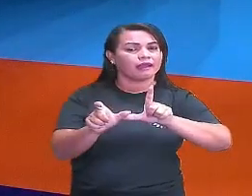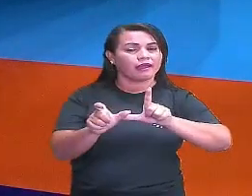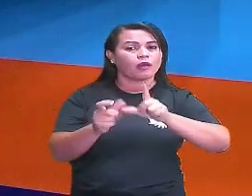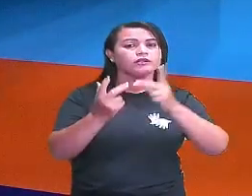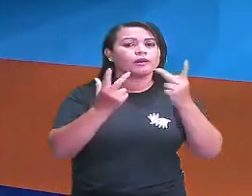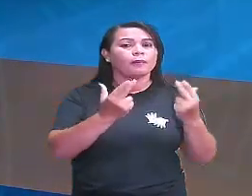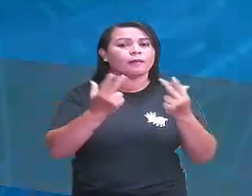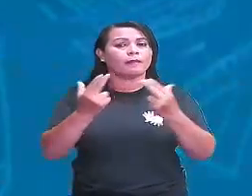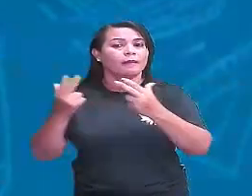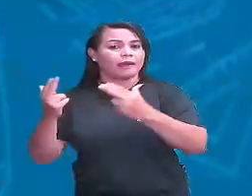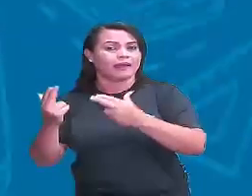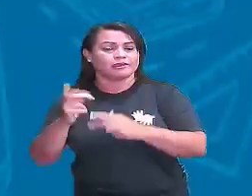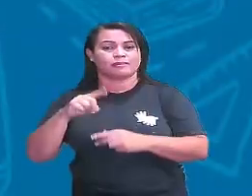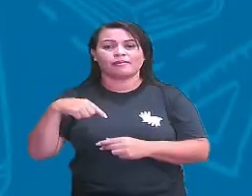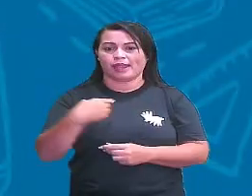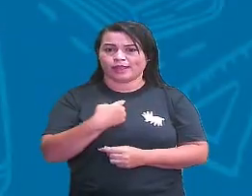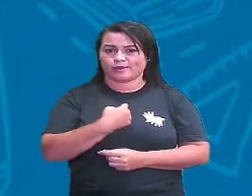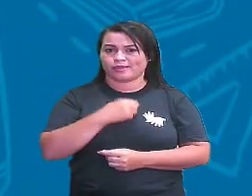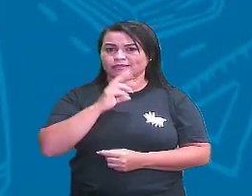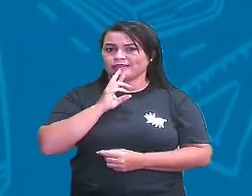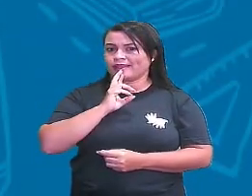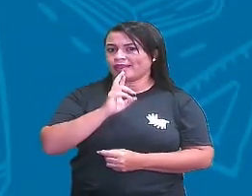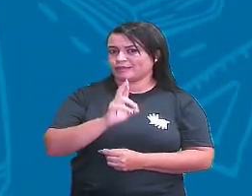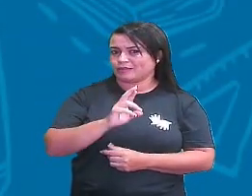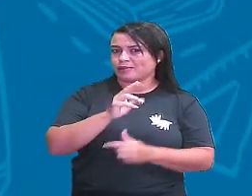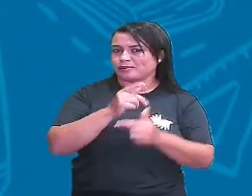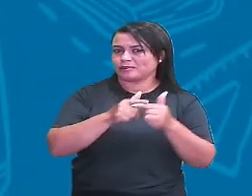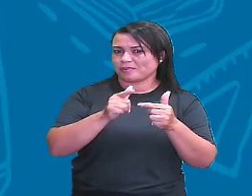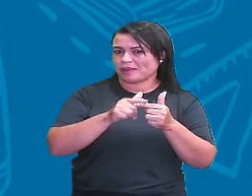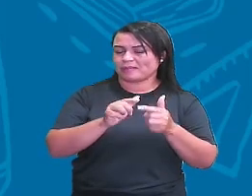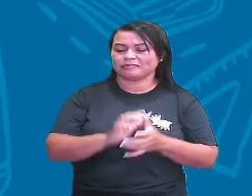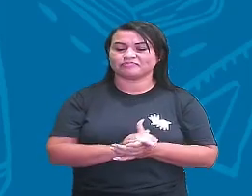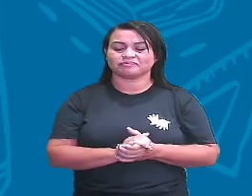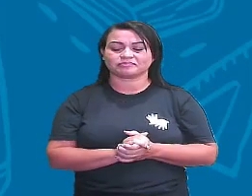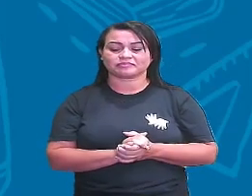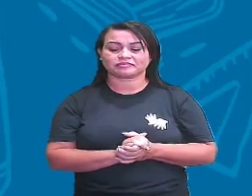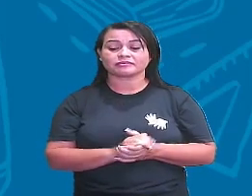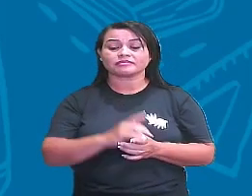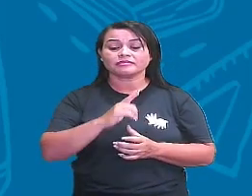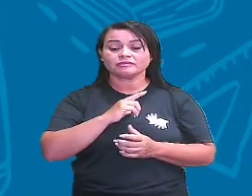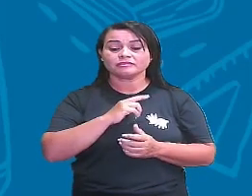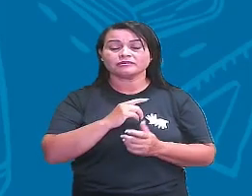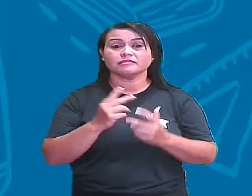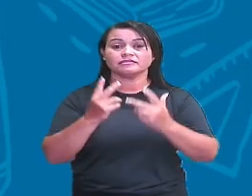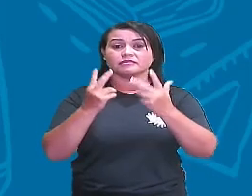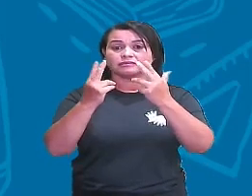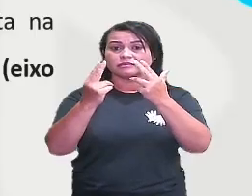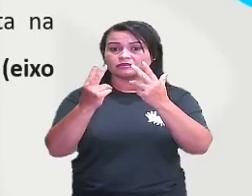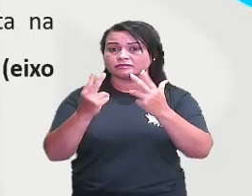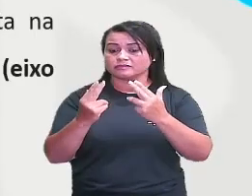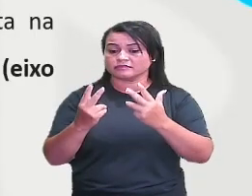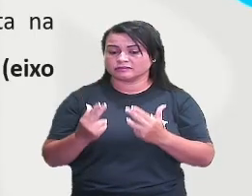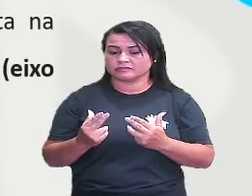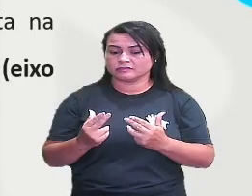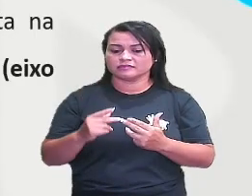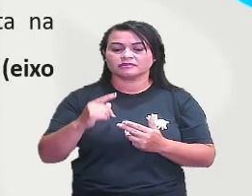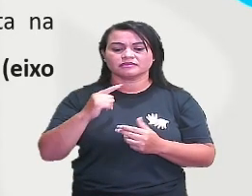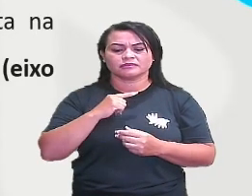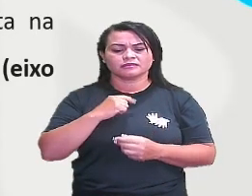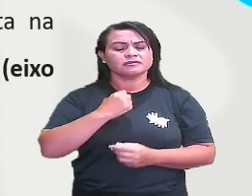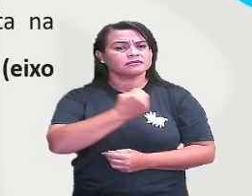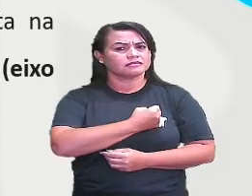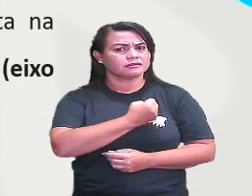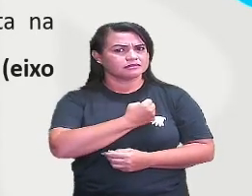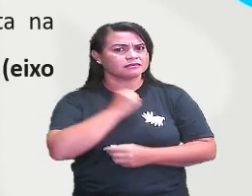pares ordenados, para a gente já resolver o problema. Par ordenado é um par de números reais